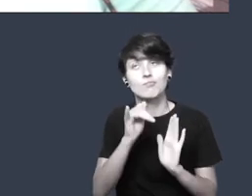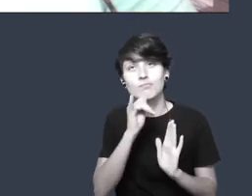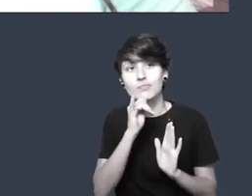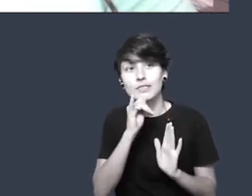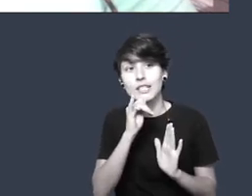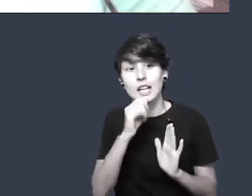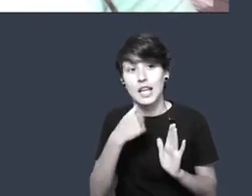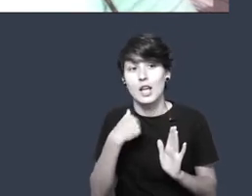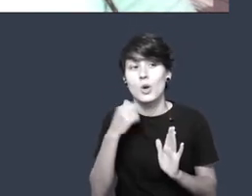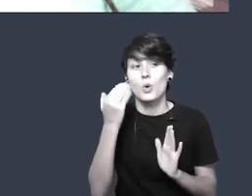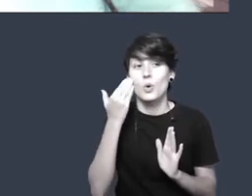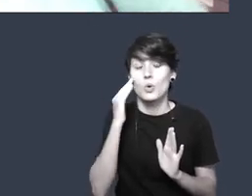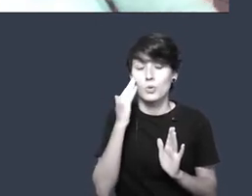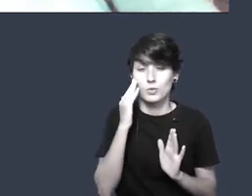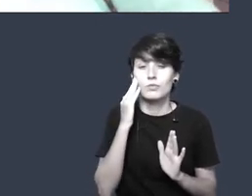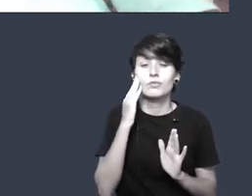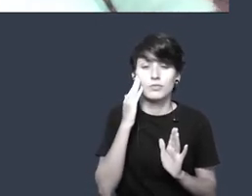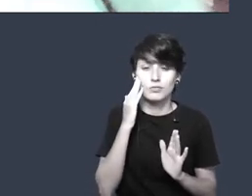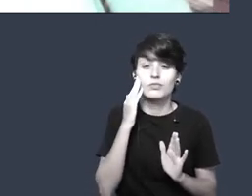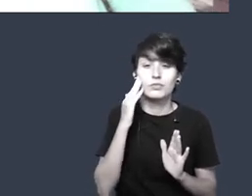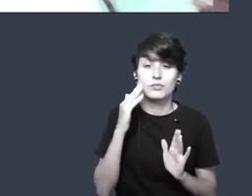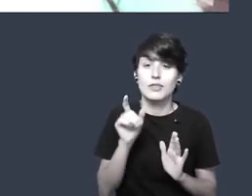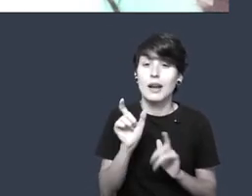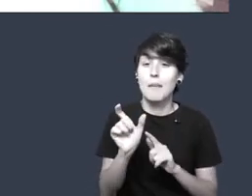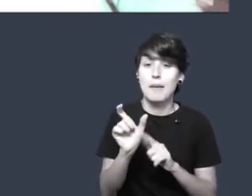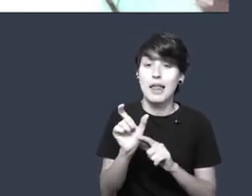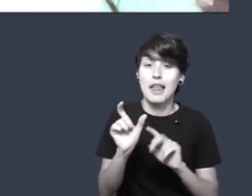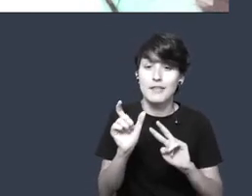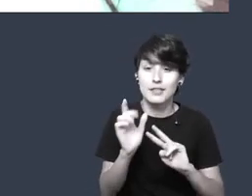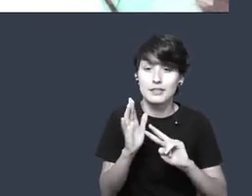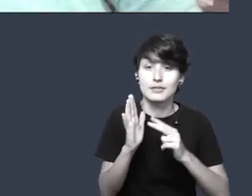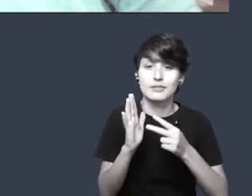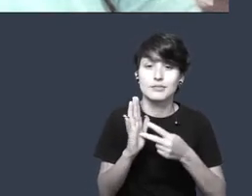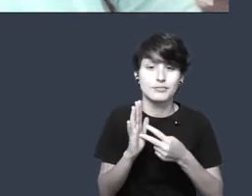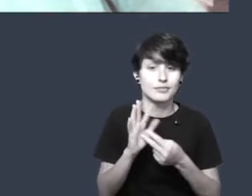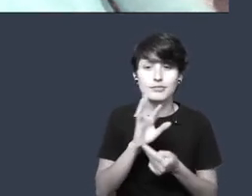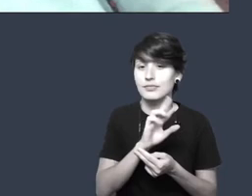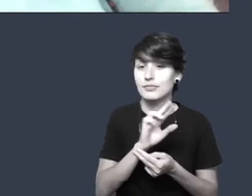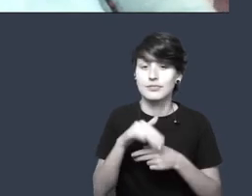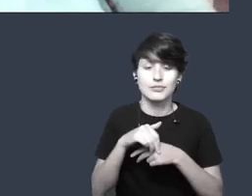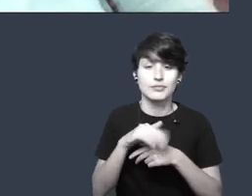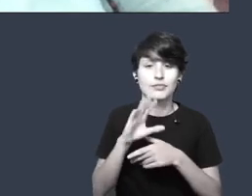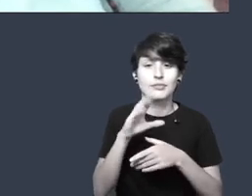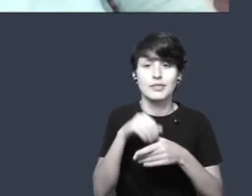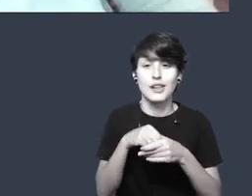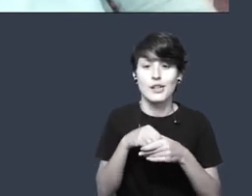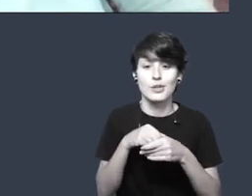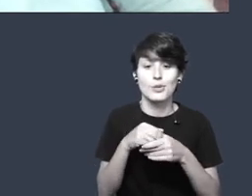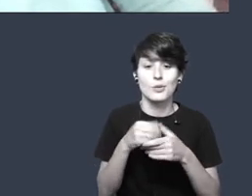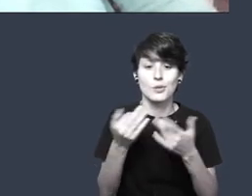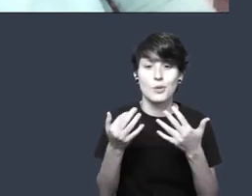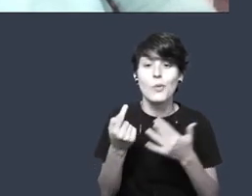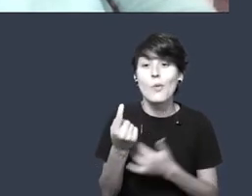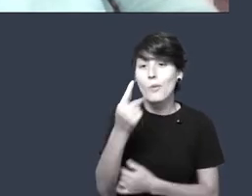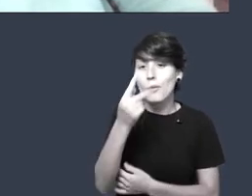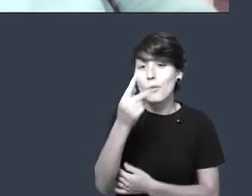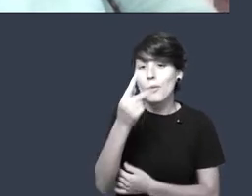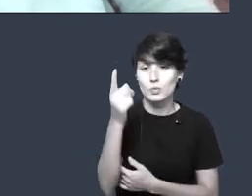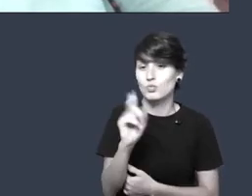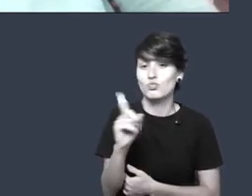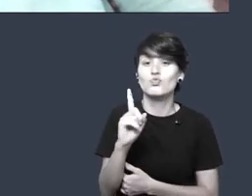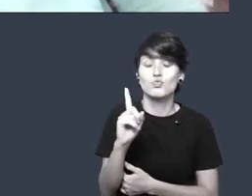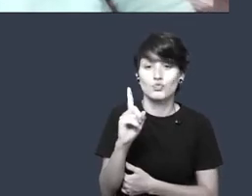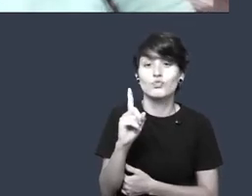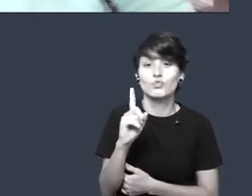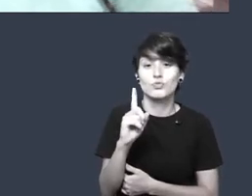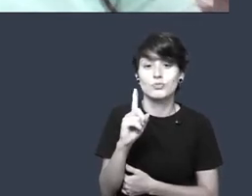pelo que eu entendo, né, que essa palavra quer dizer é que não está mais nas mãos de somente uma pessoa. E talvez Isa